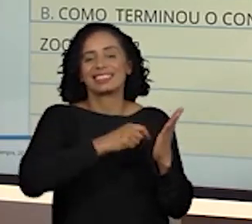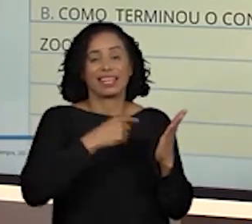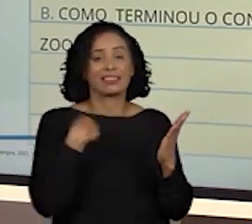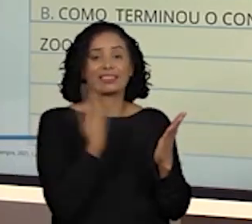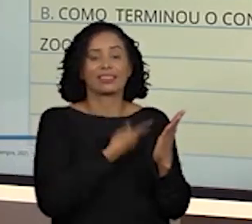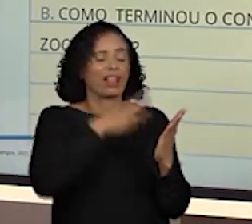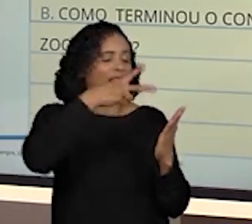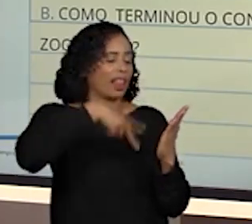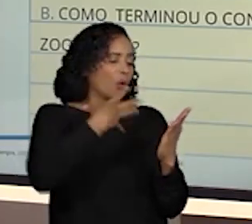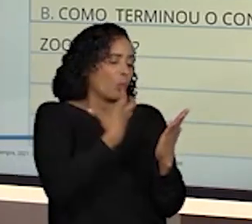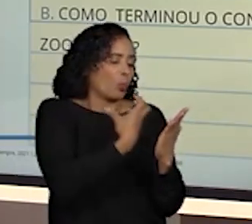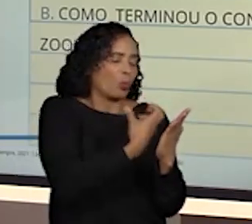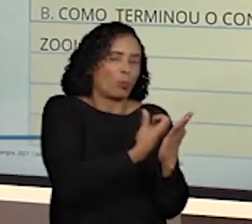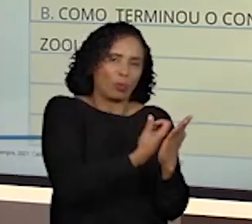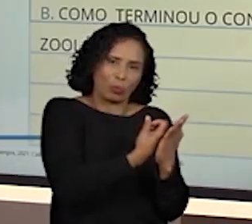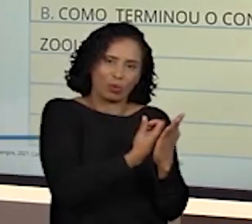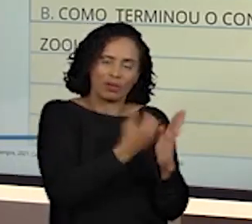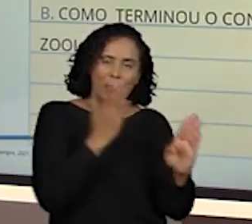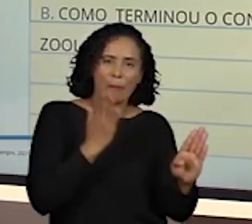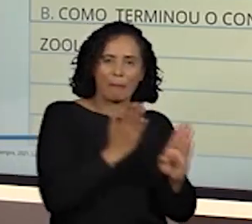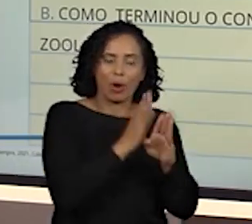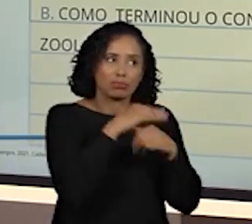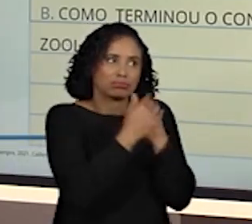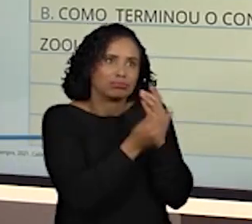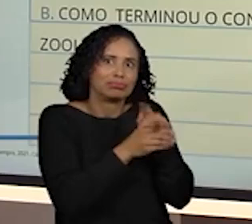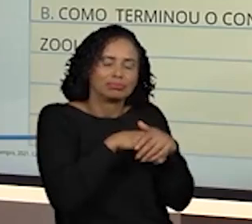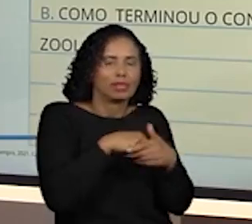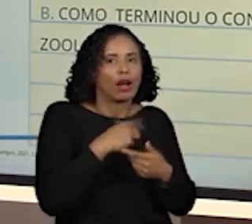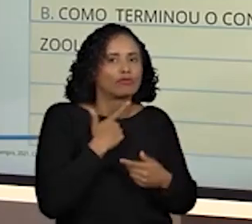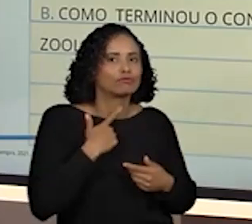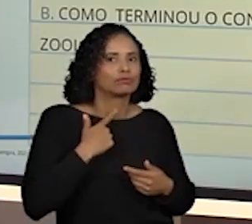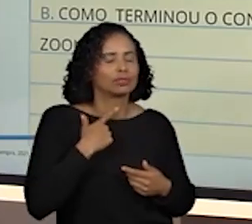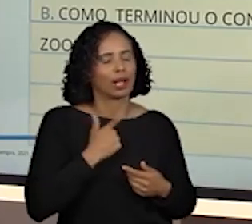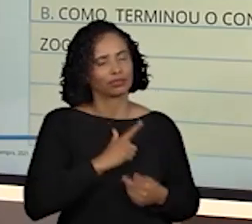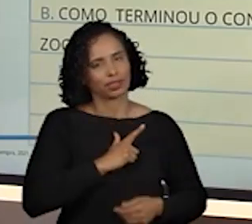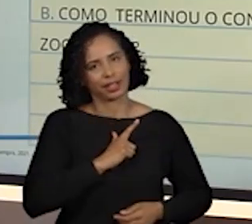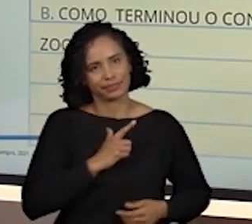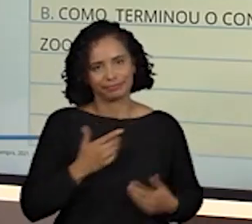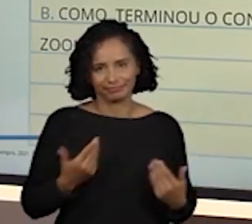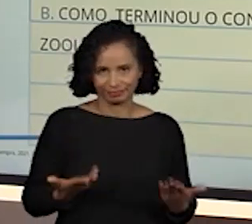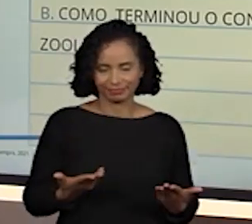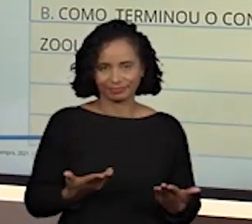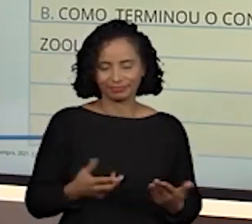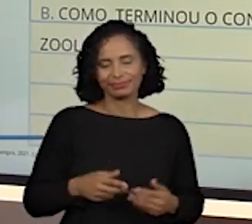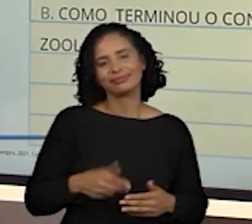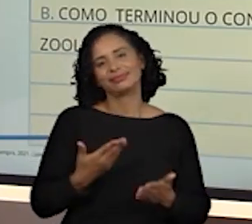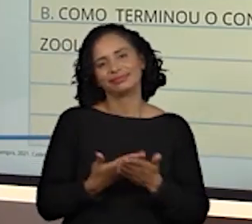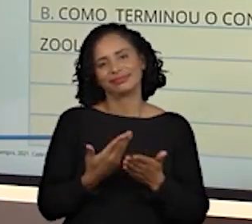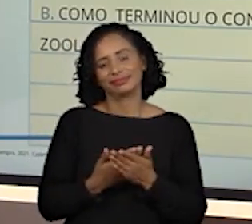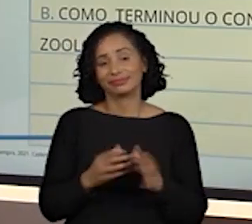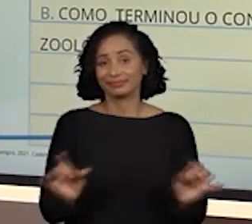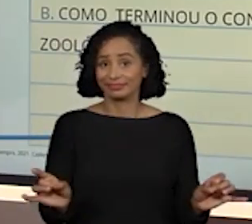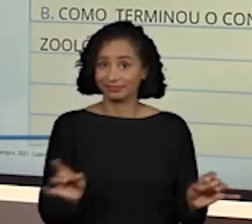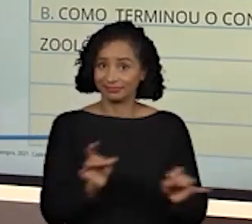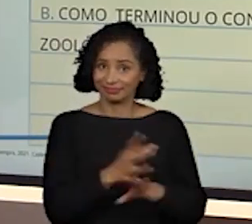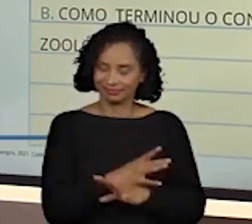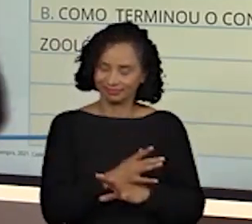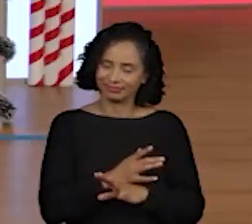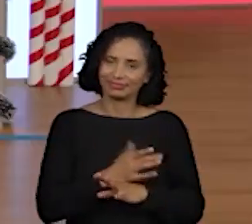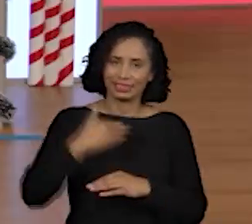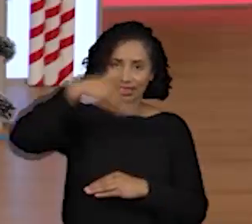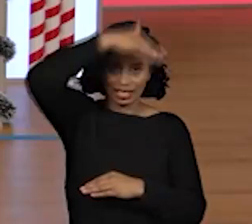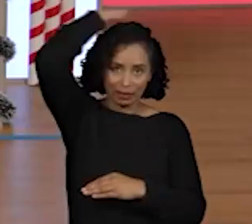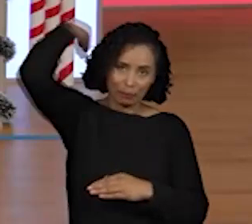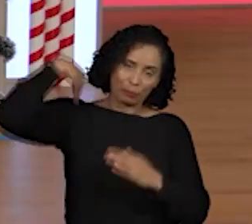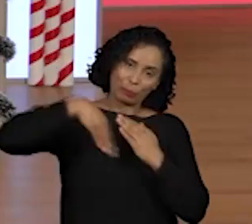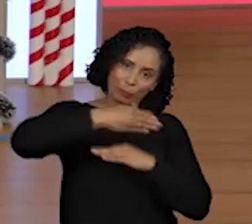nós. Nesta aula que se encerra com o conto de assombração, A Múmia do Zoológico. Pensaram comigo?